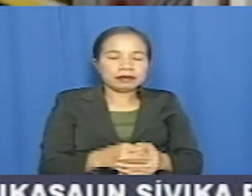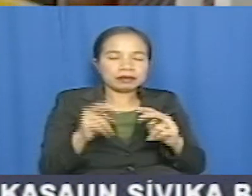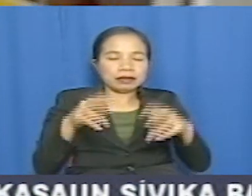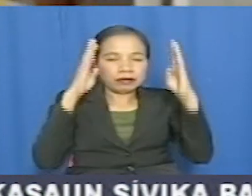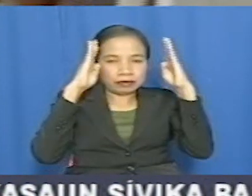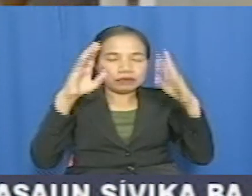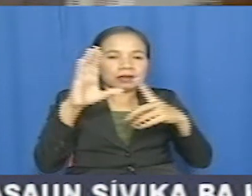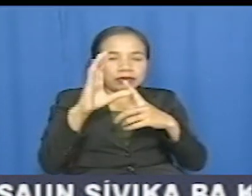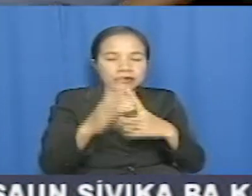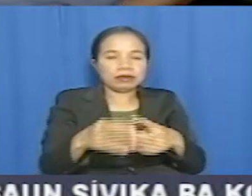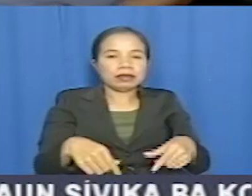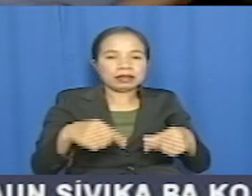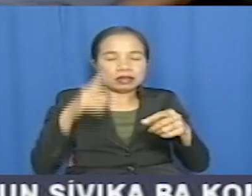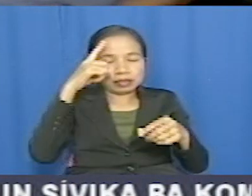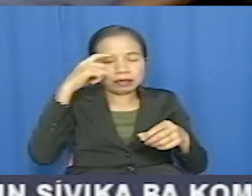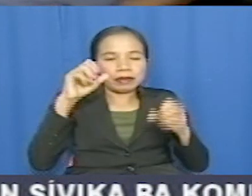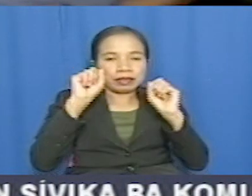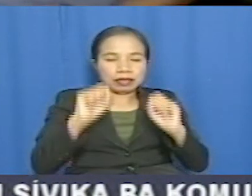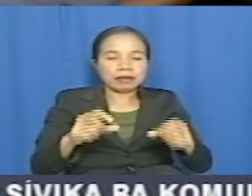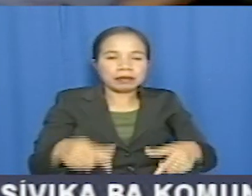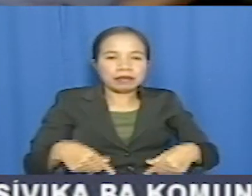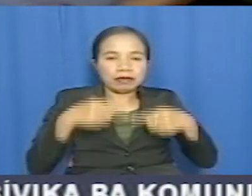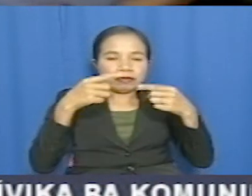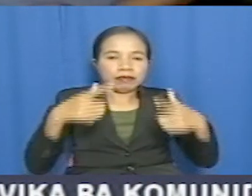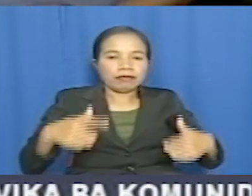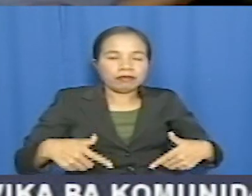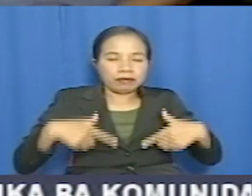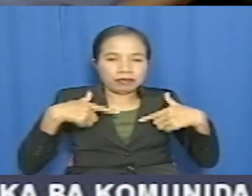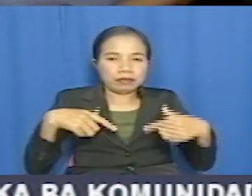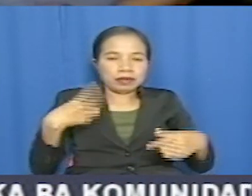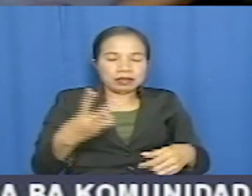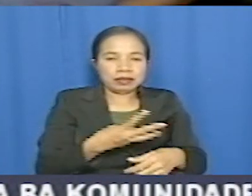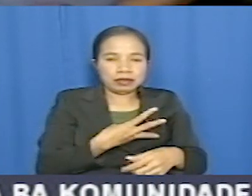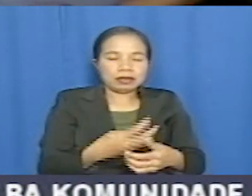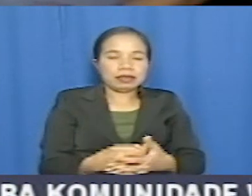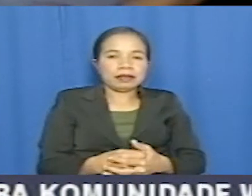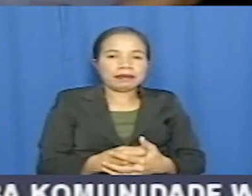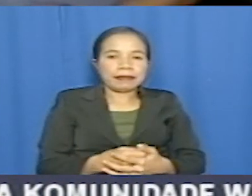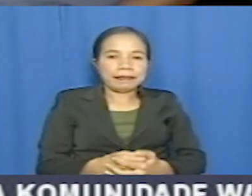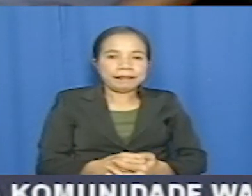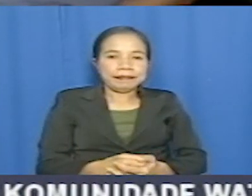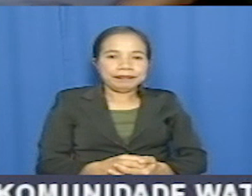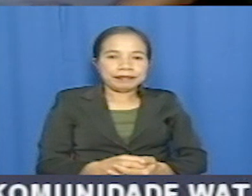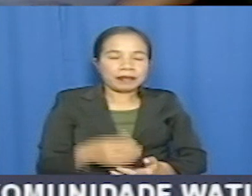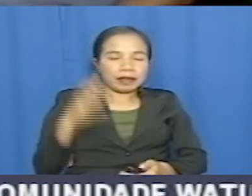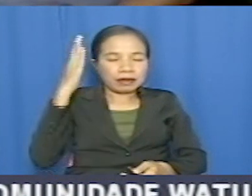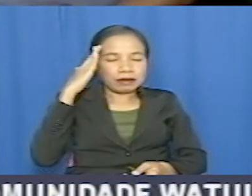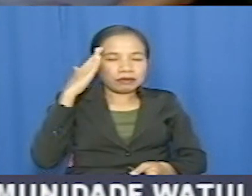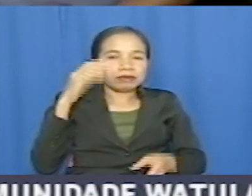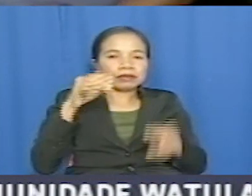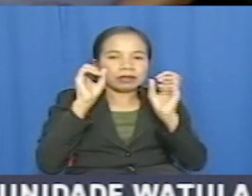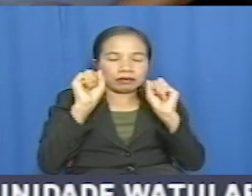maka fo isma ita. Ha foret exemplo uluk iha perfurasaun kita nia. Hanoi mos atu